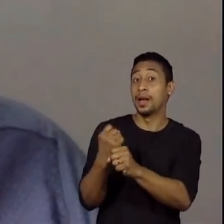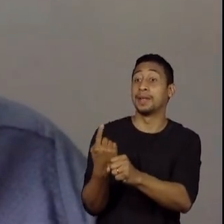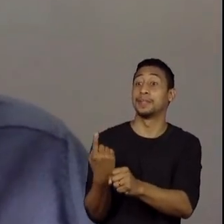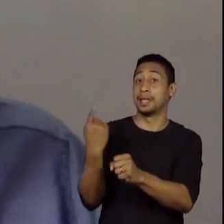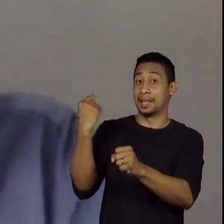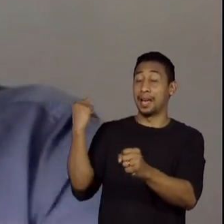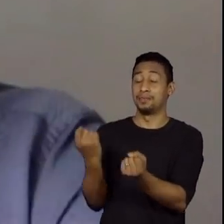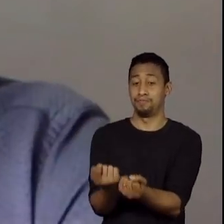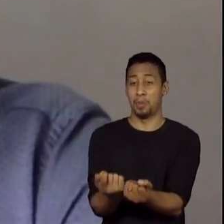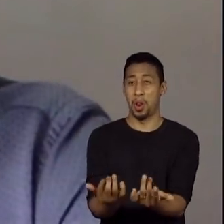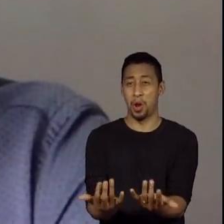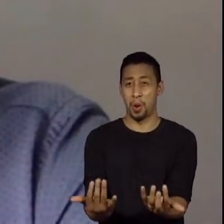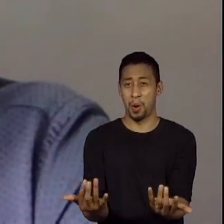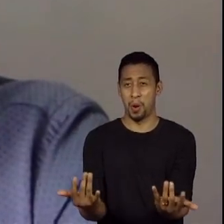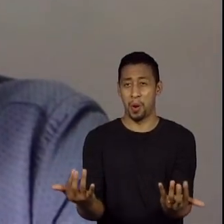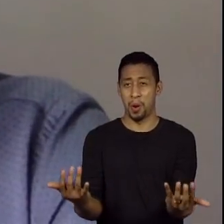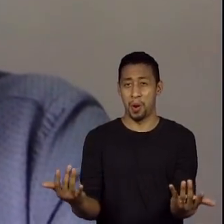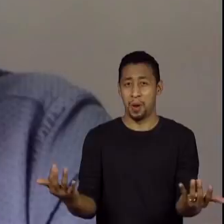essas datas.